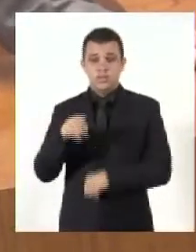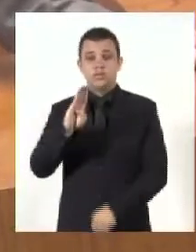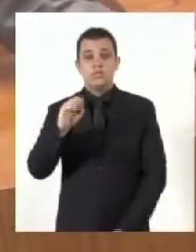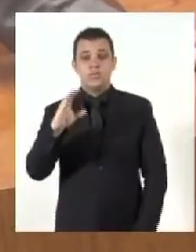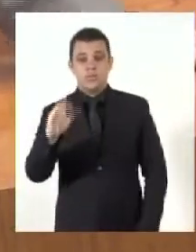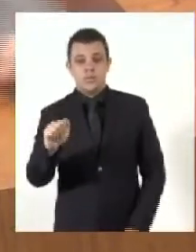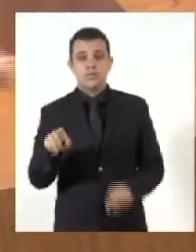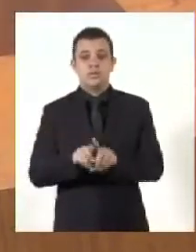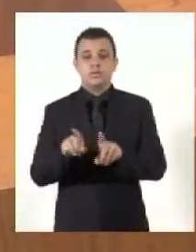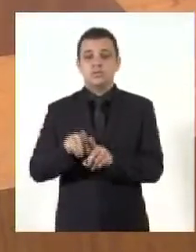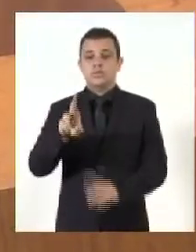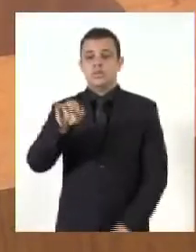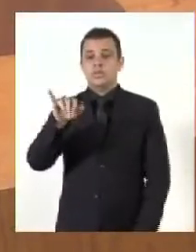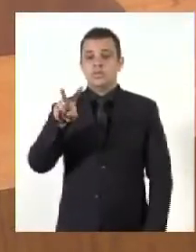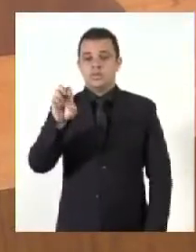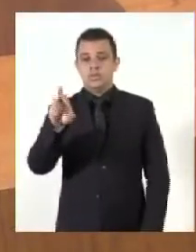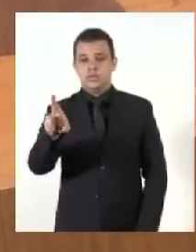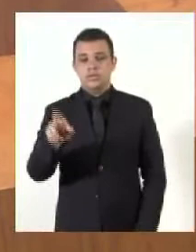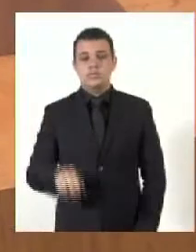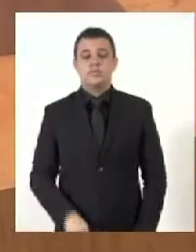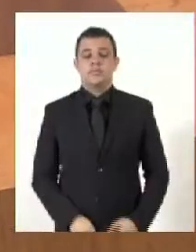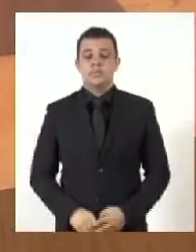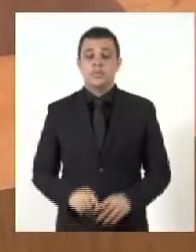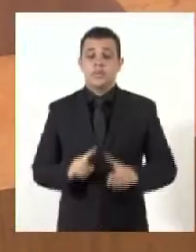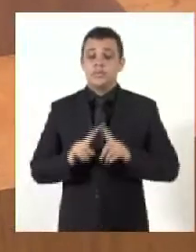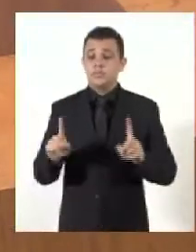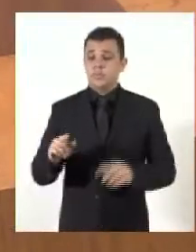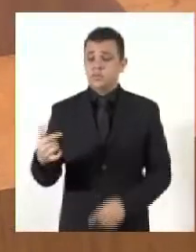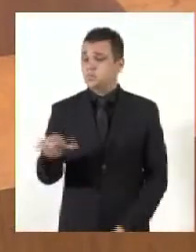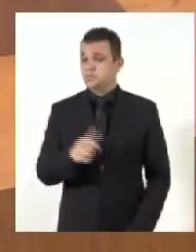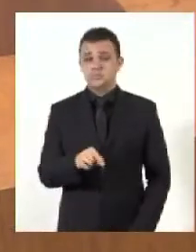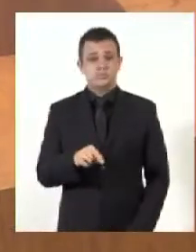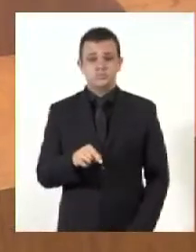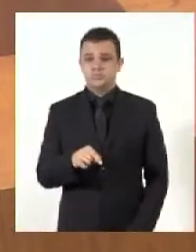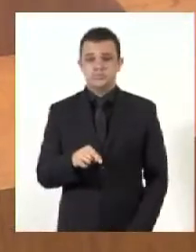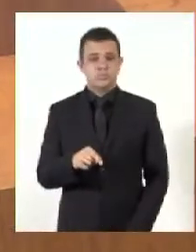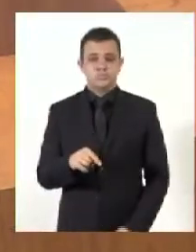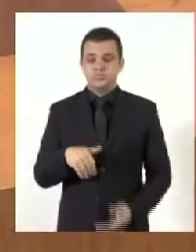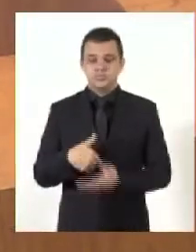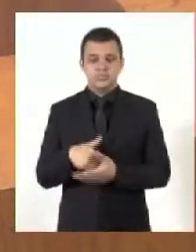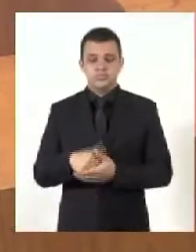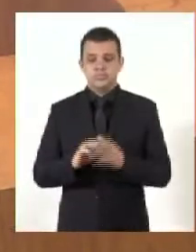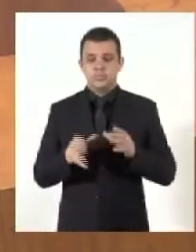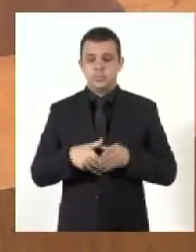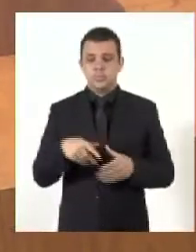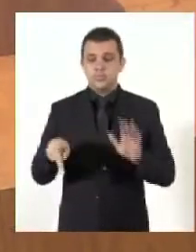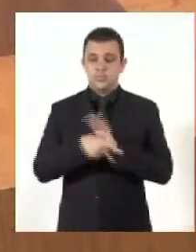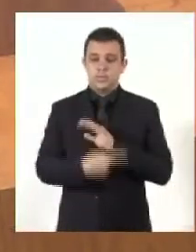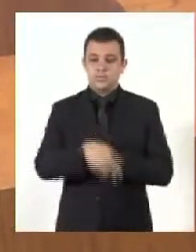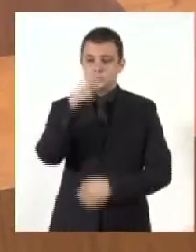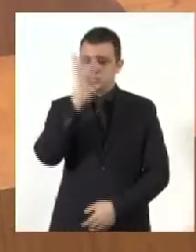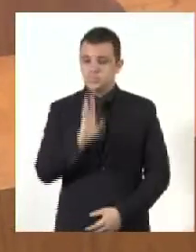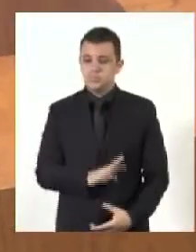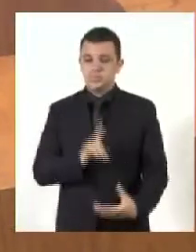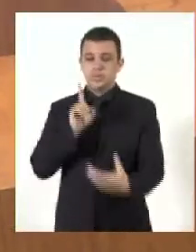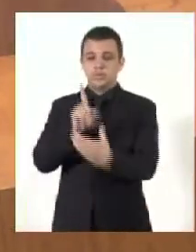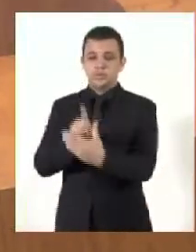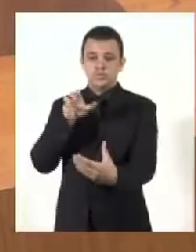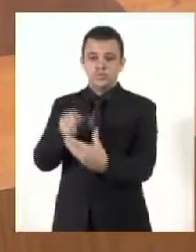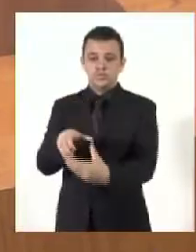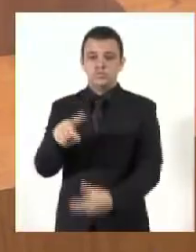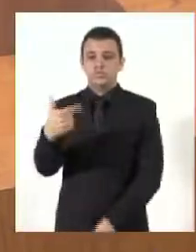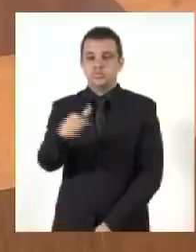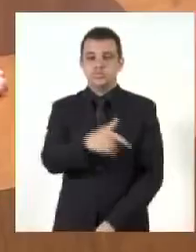E, pasmem, senhores, essa relação não inclui nenhum brasileiro, nenhum, sem exceção.